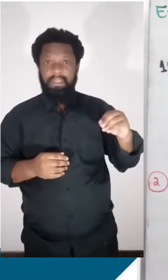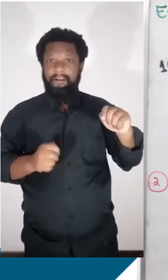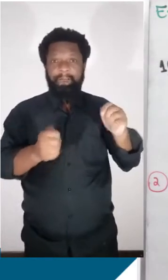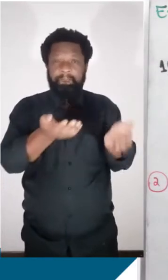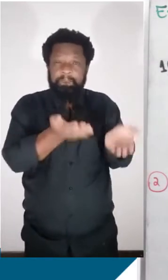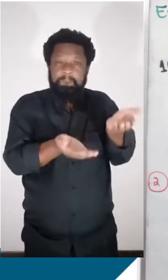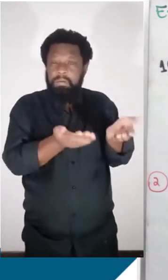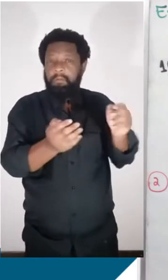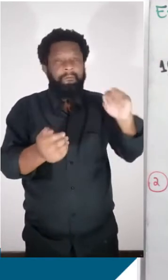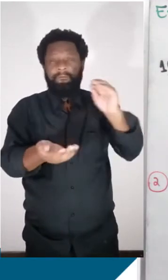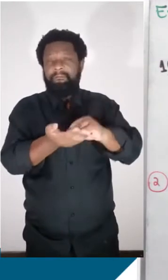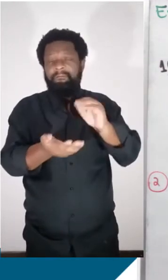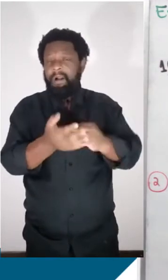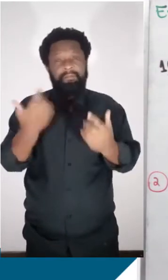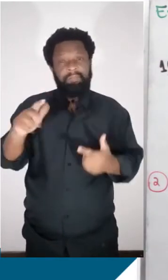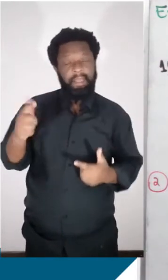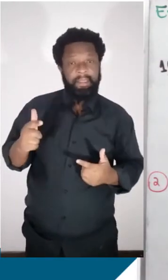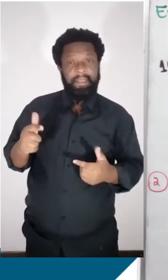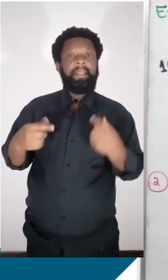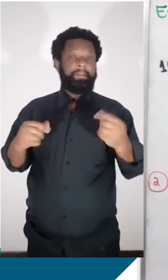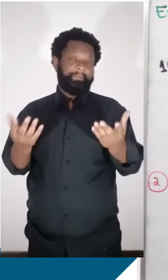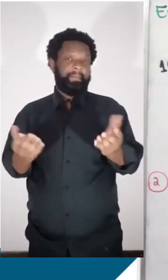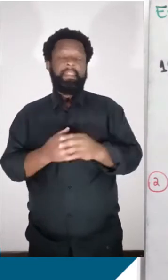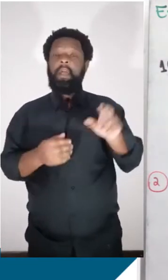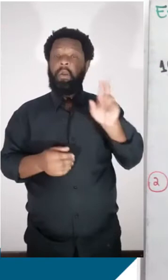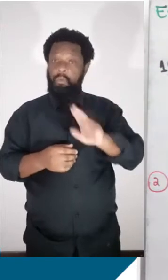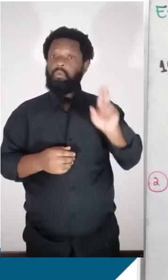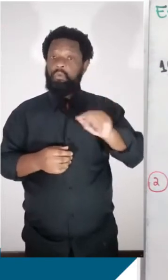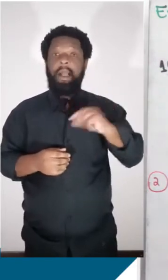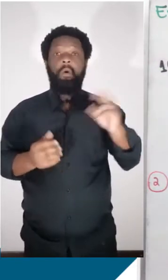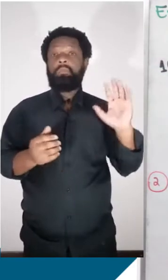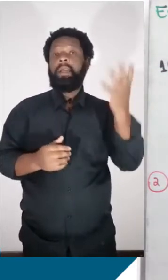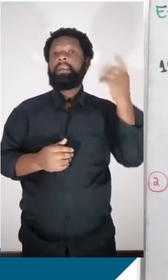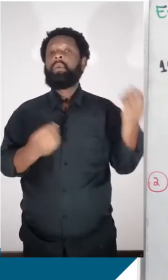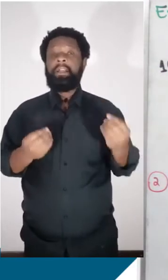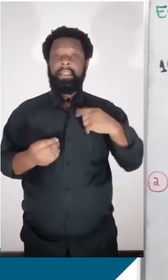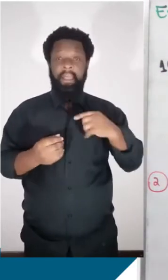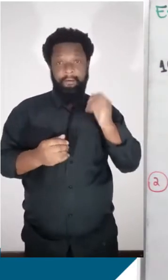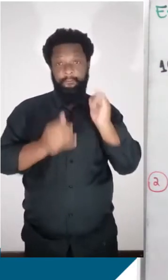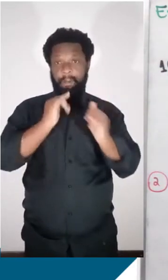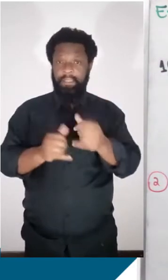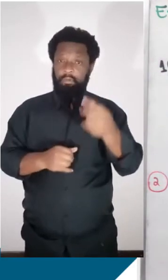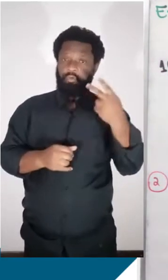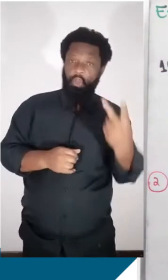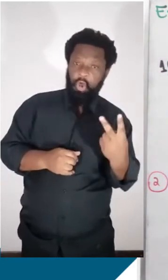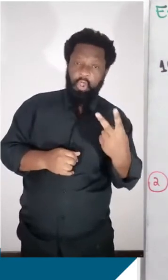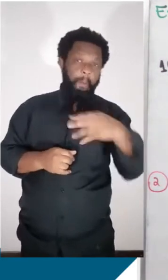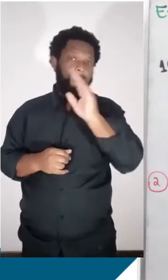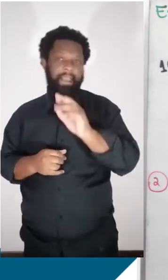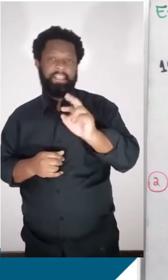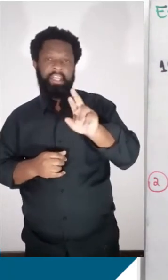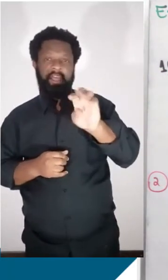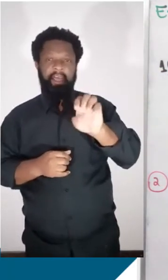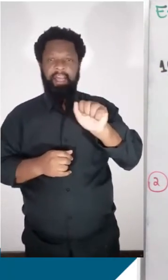estão fora de proporção. São reagentes fora de proporção. Tá, isso vai ocorrer quando há informação de 2 ou mais reagentes.